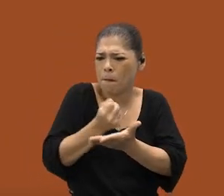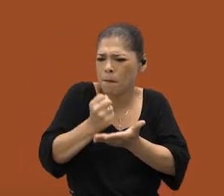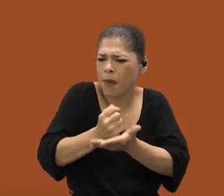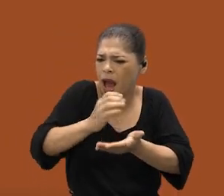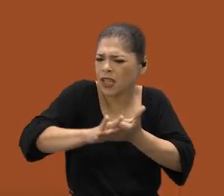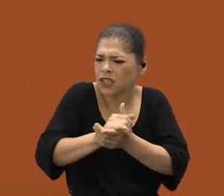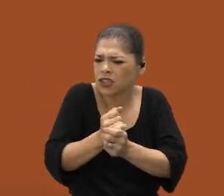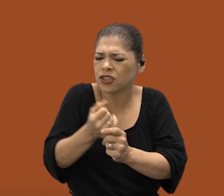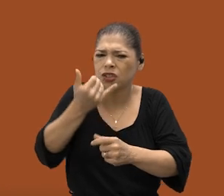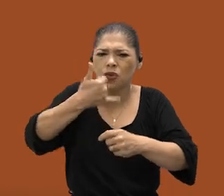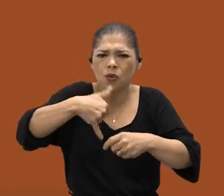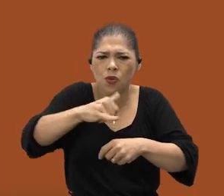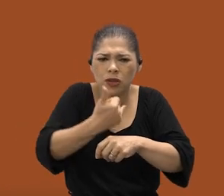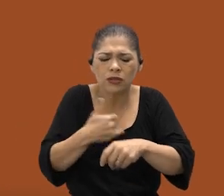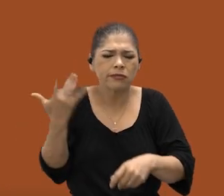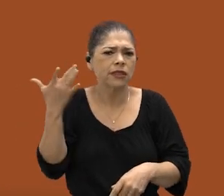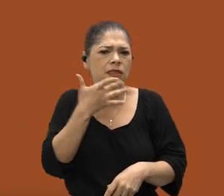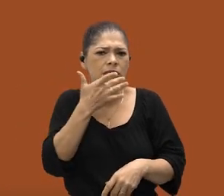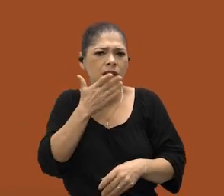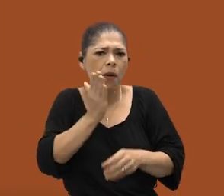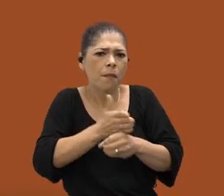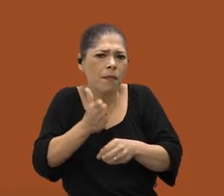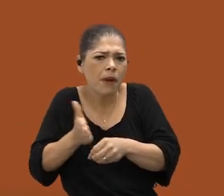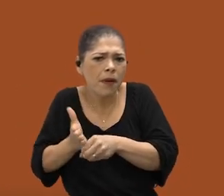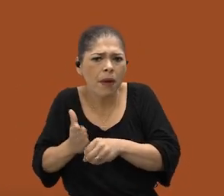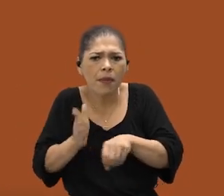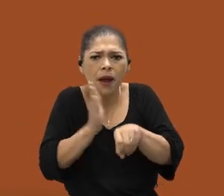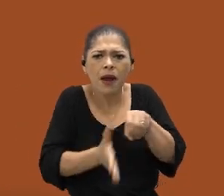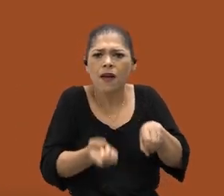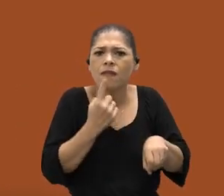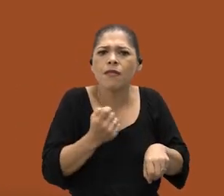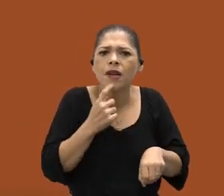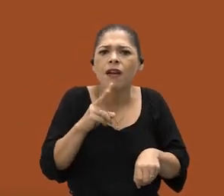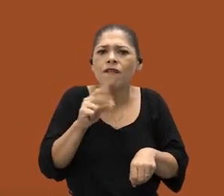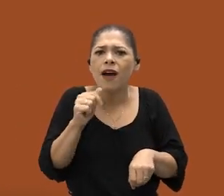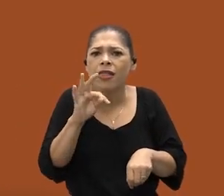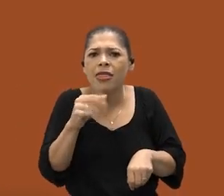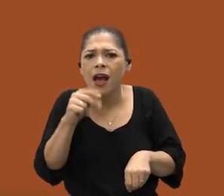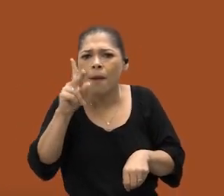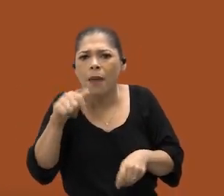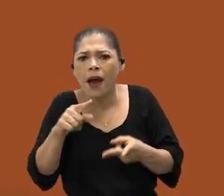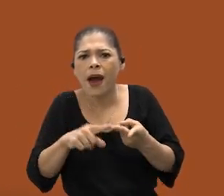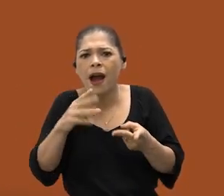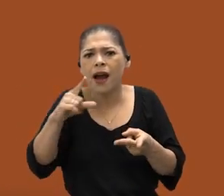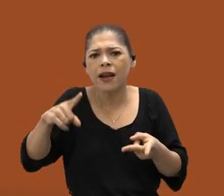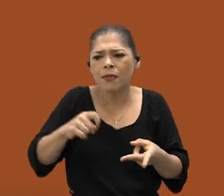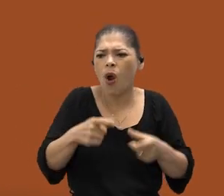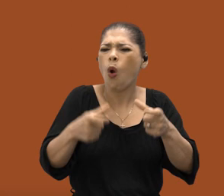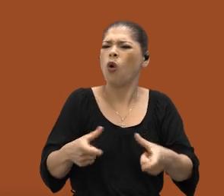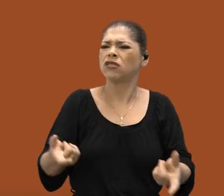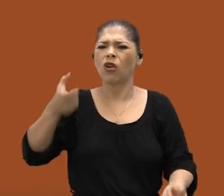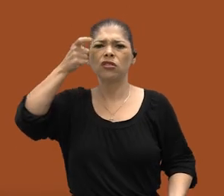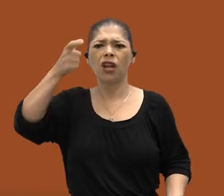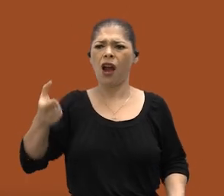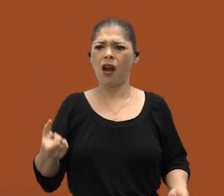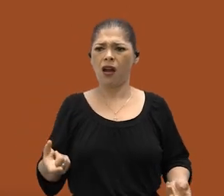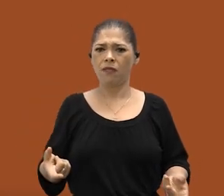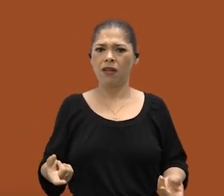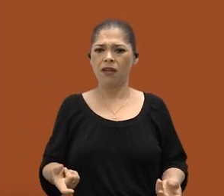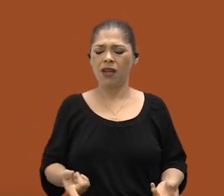com azeitezinho ali legal um cortadinho de tomate para tapar camarão onde é que tá o diabo então eles